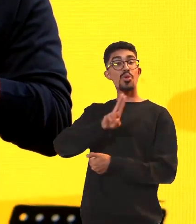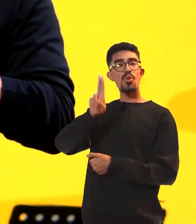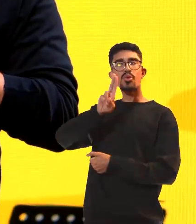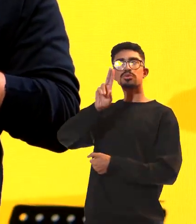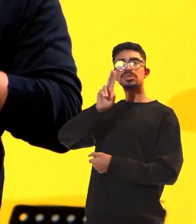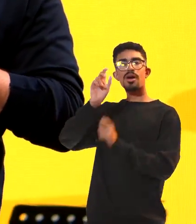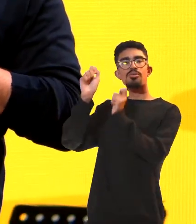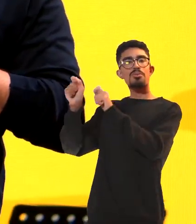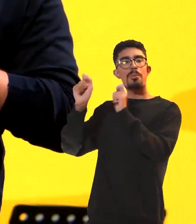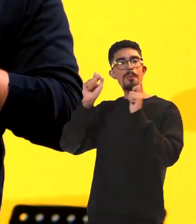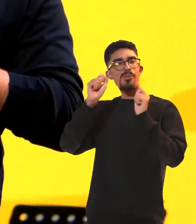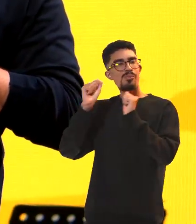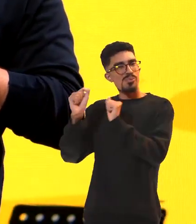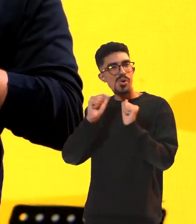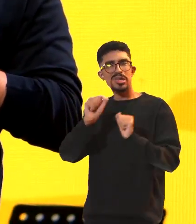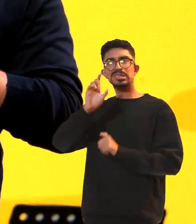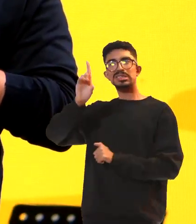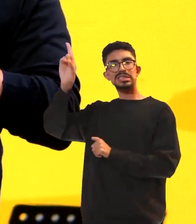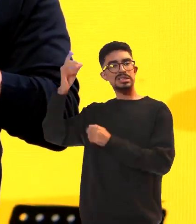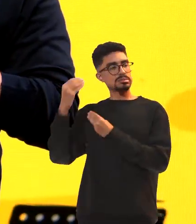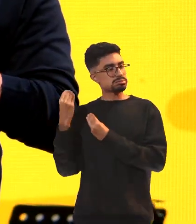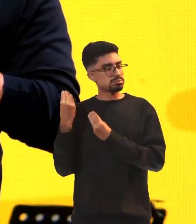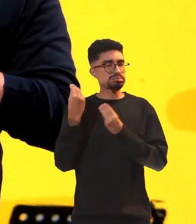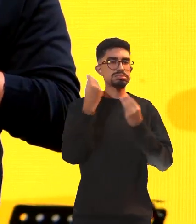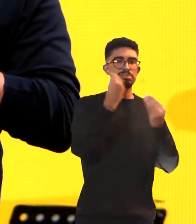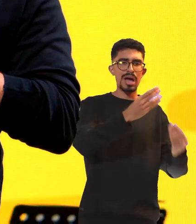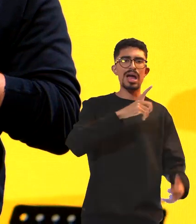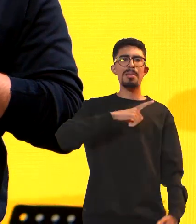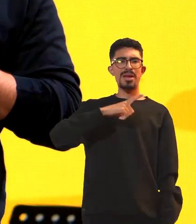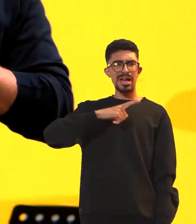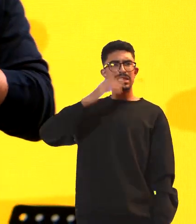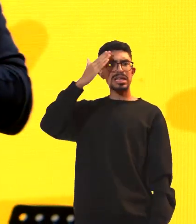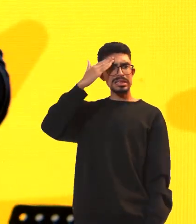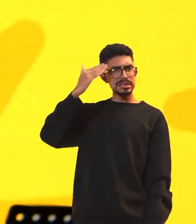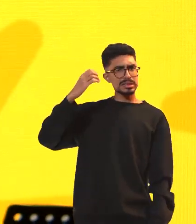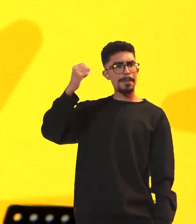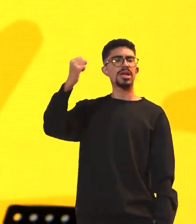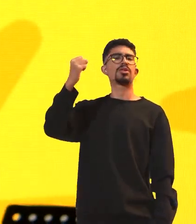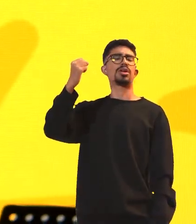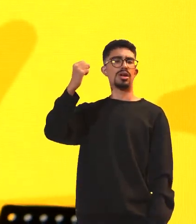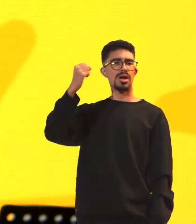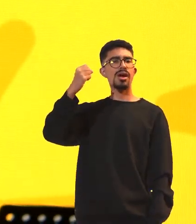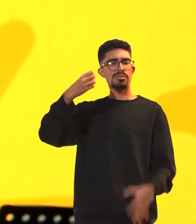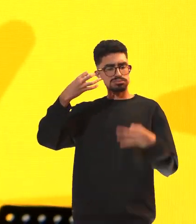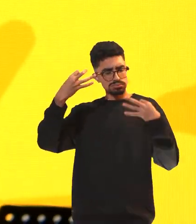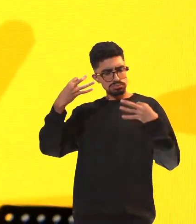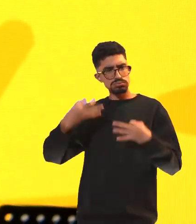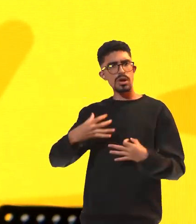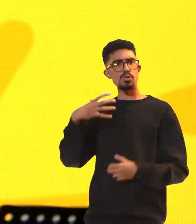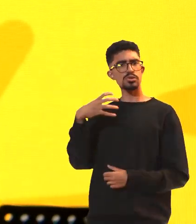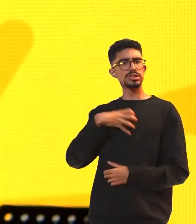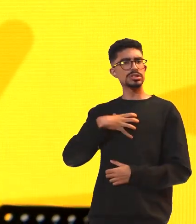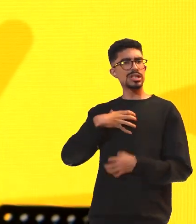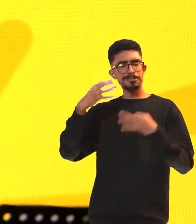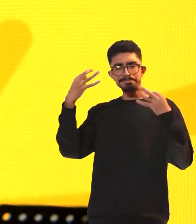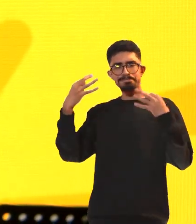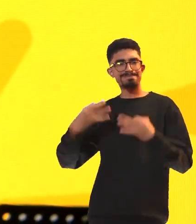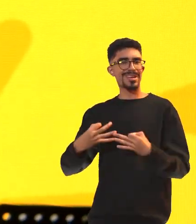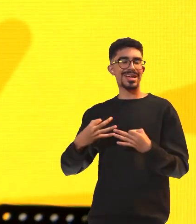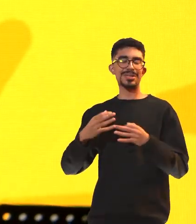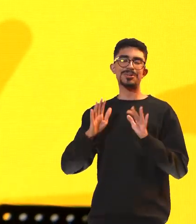de governante, dado para ele governar com sabedoria, com amor, né, do jeito certo. Ele usa o poder dele para